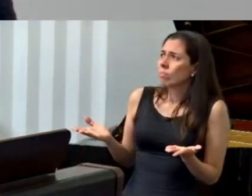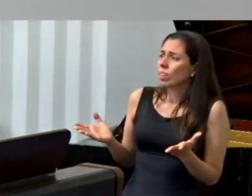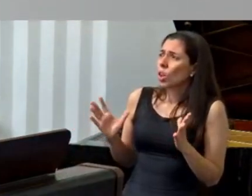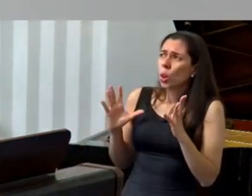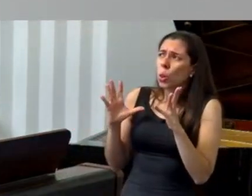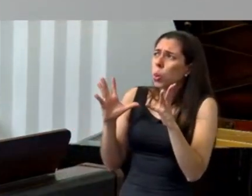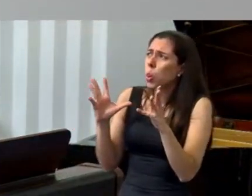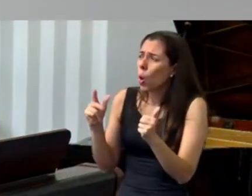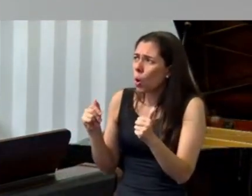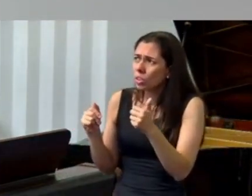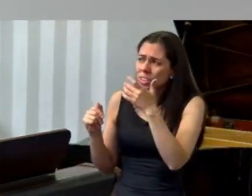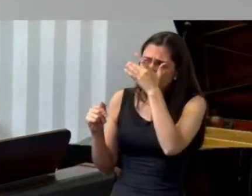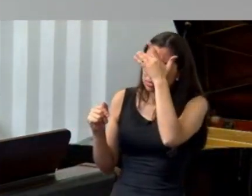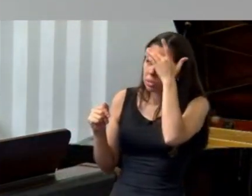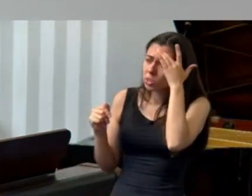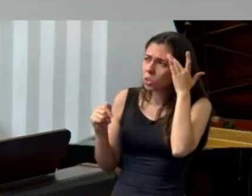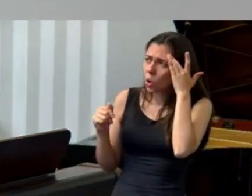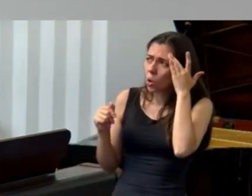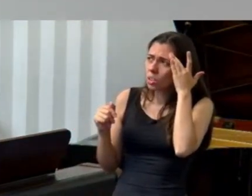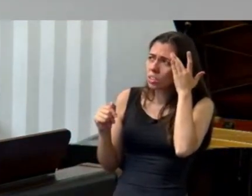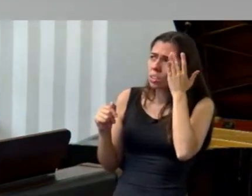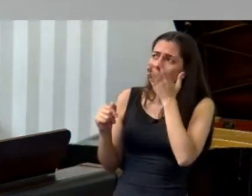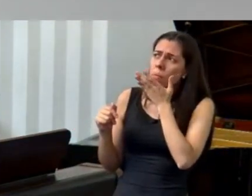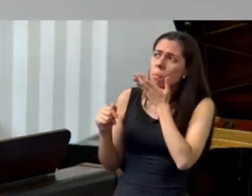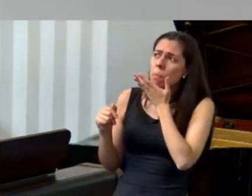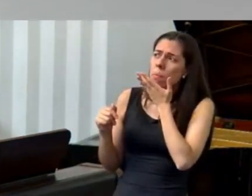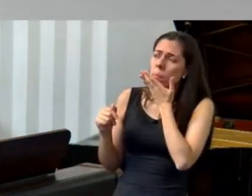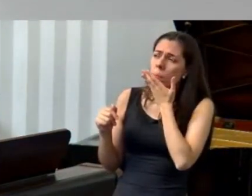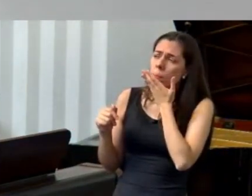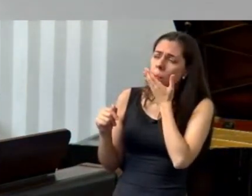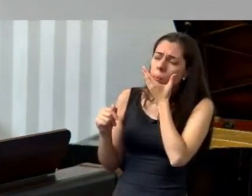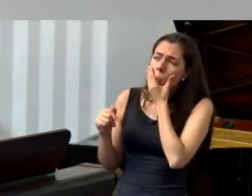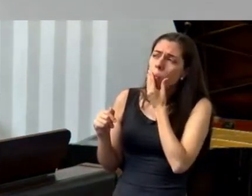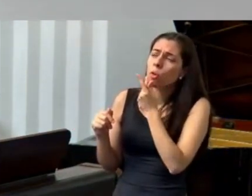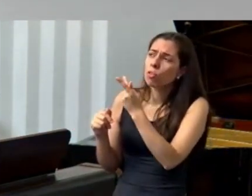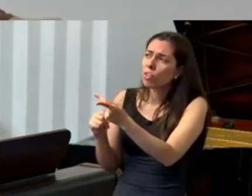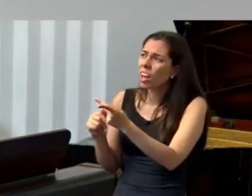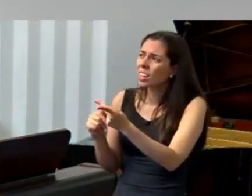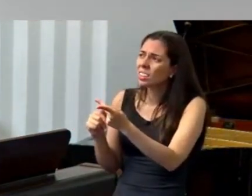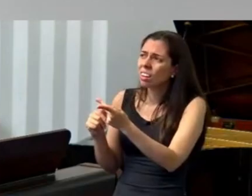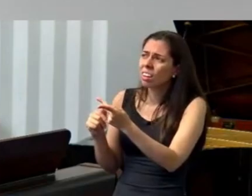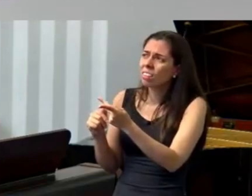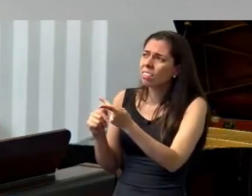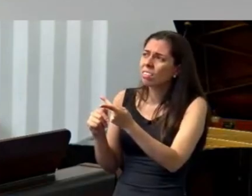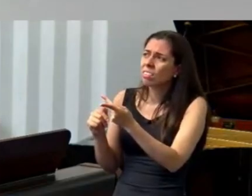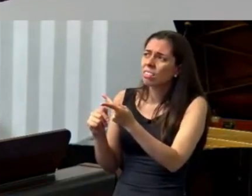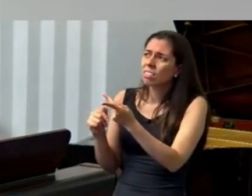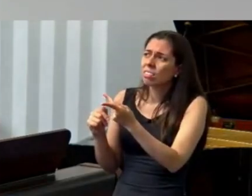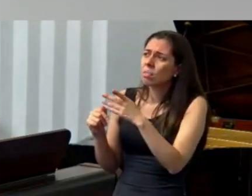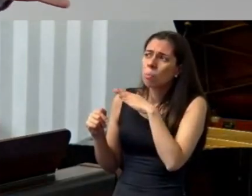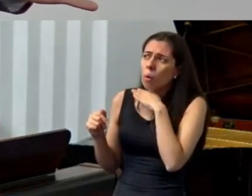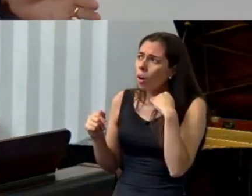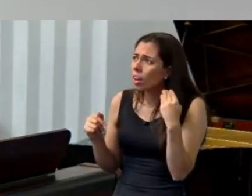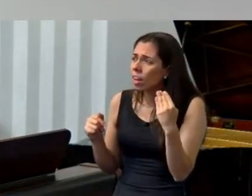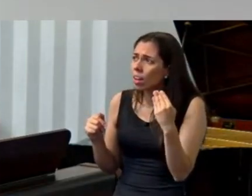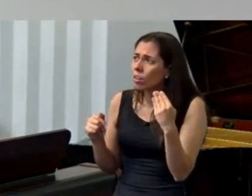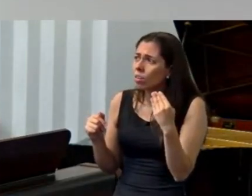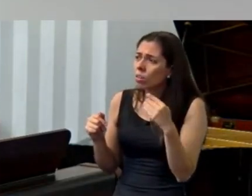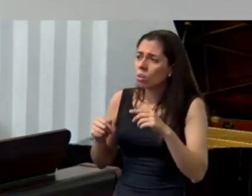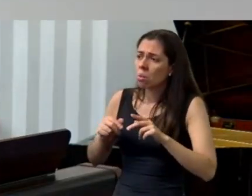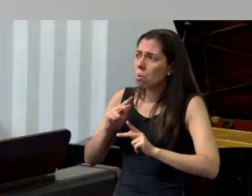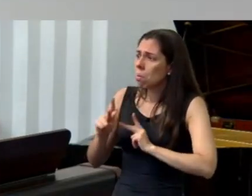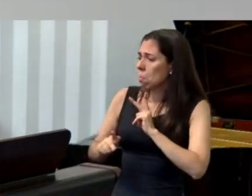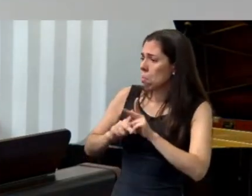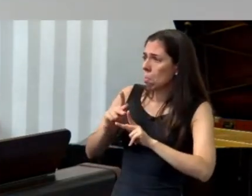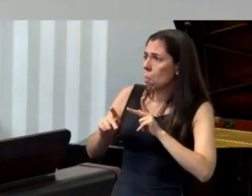foram mortos. Agora estão querendo tirar a minha vida. Israel te abandonou, quebrou a aliança. Senhor, não aguento mais, eu estou